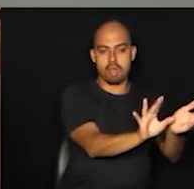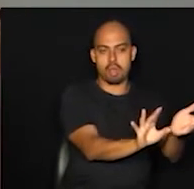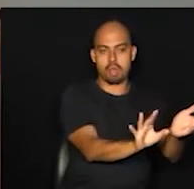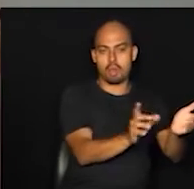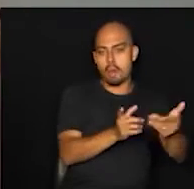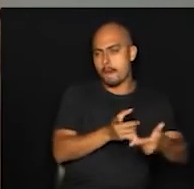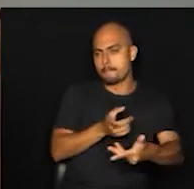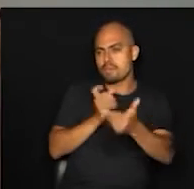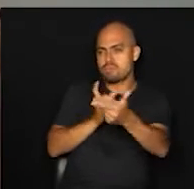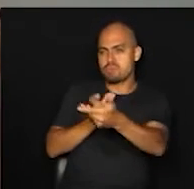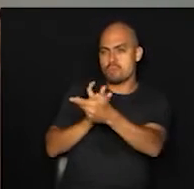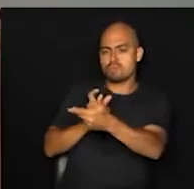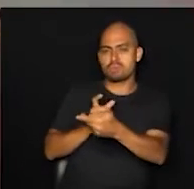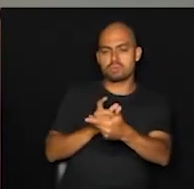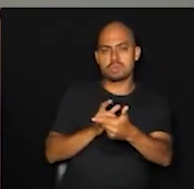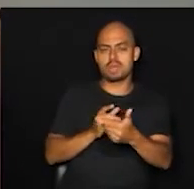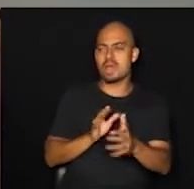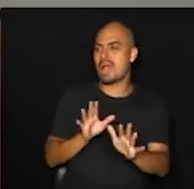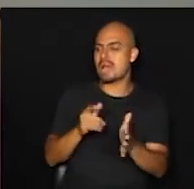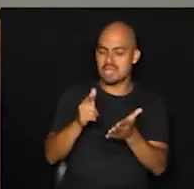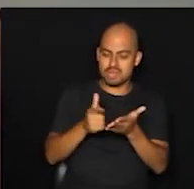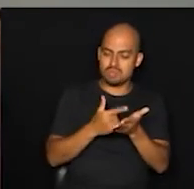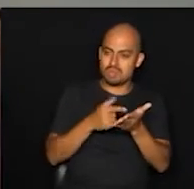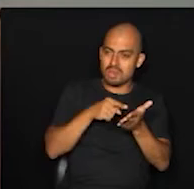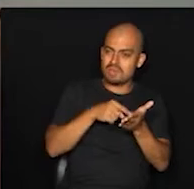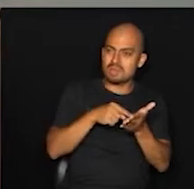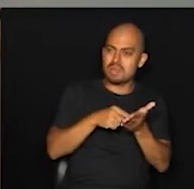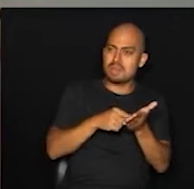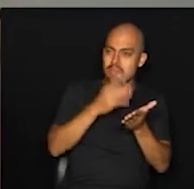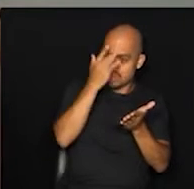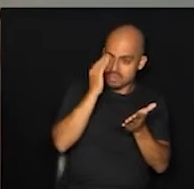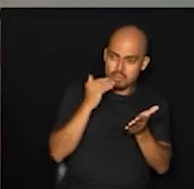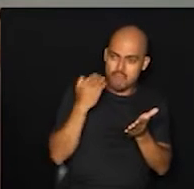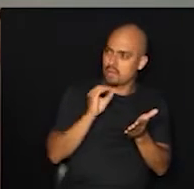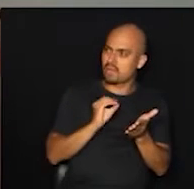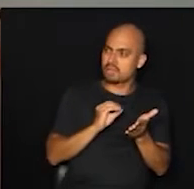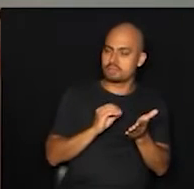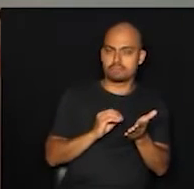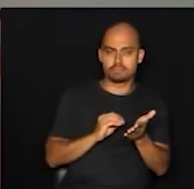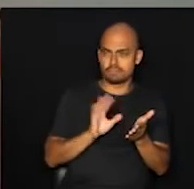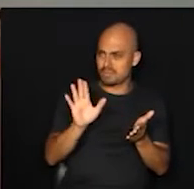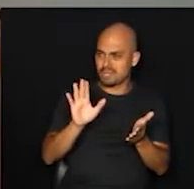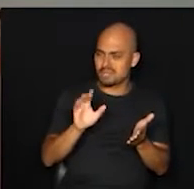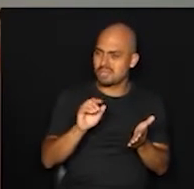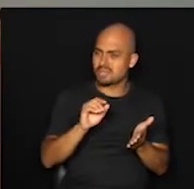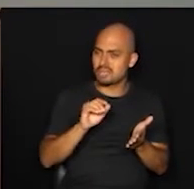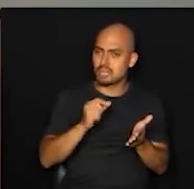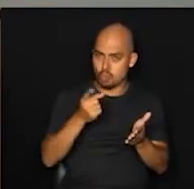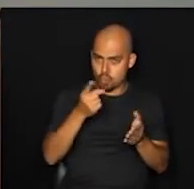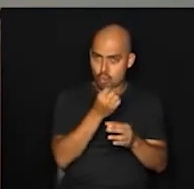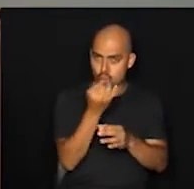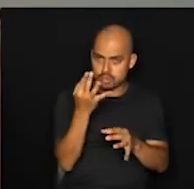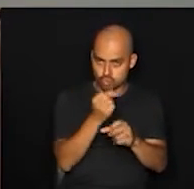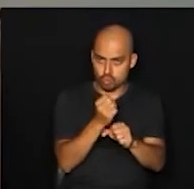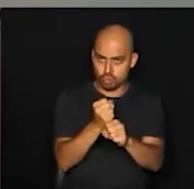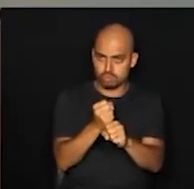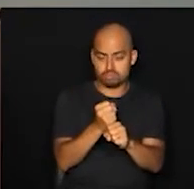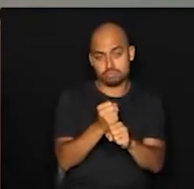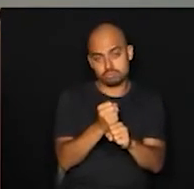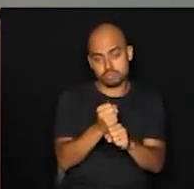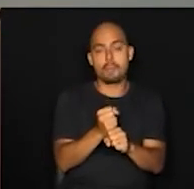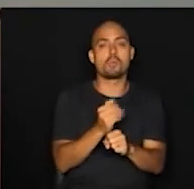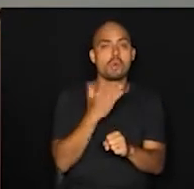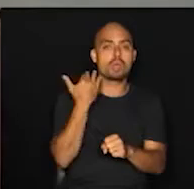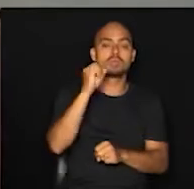Ninguém morreu. Ninguém morreu, Brisas, porque cada um desses que morreu, ninguém contou os mortos, ninguém disse quem morreu. Sim. Mas claro que morreu gente. Senão,